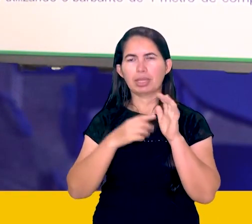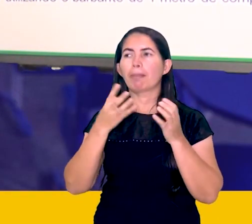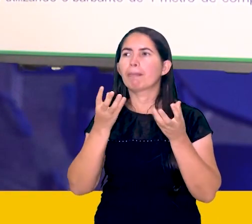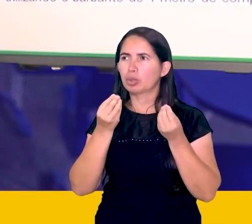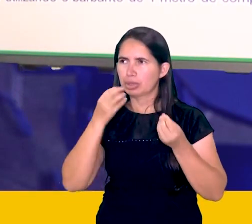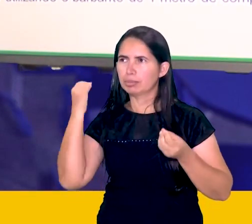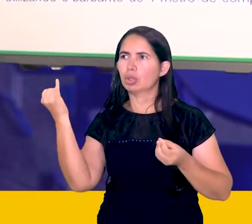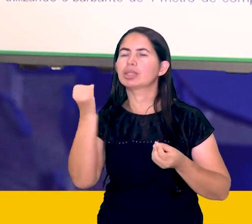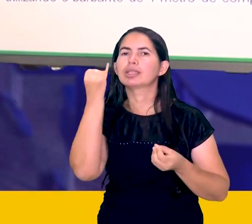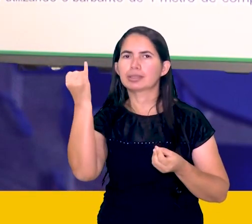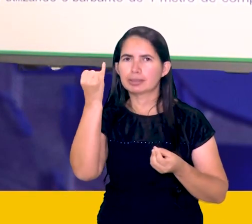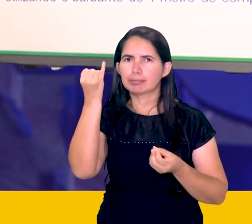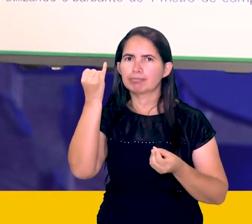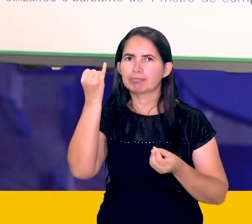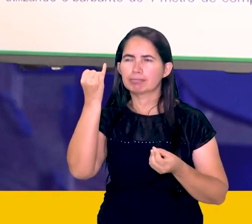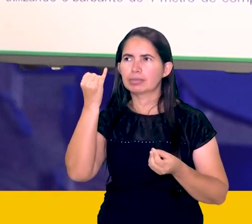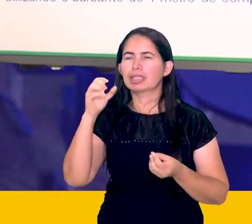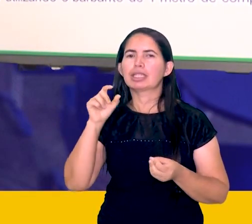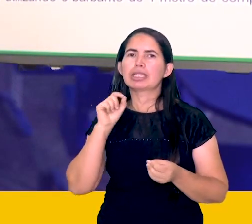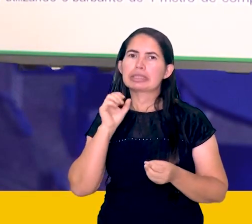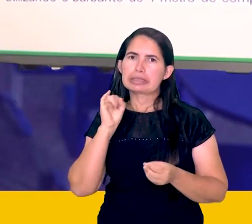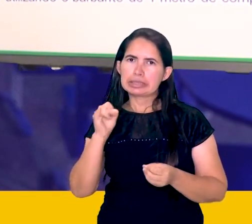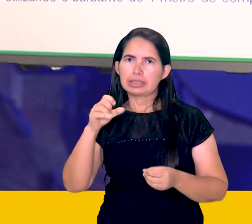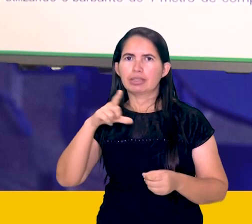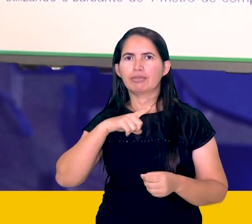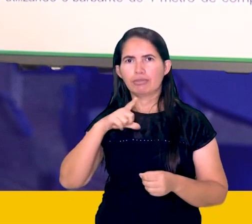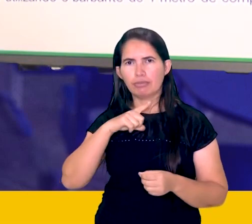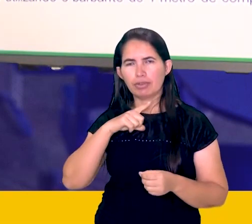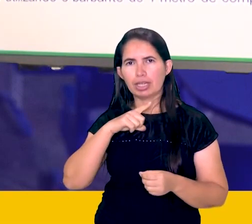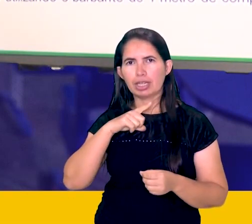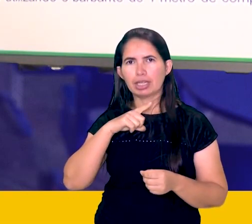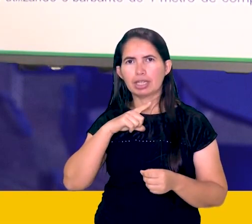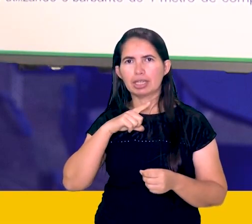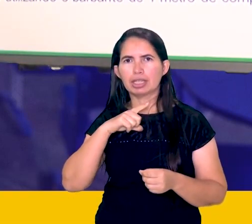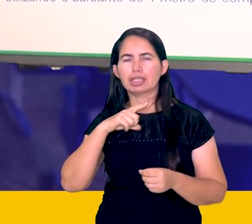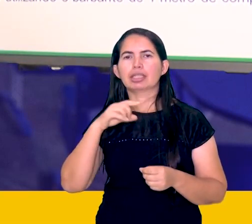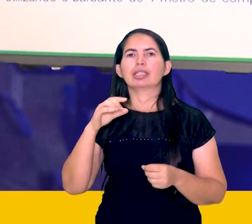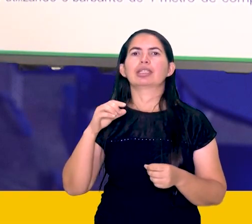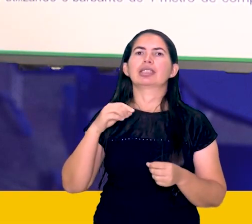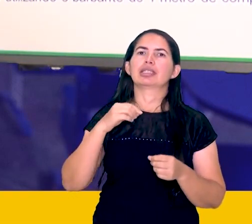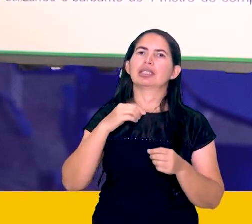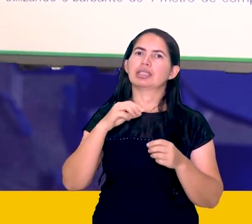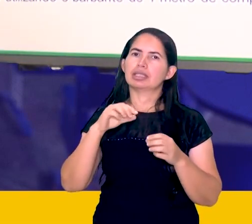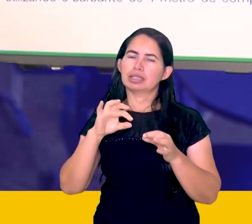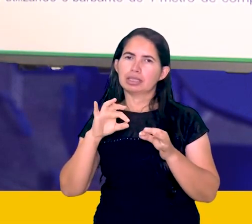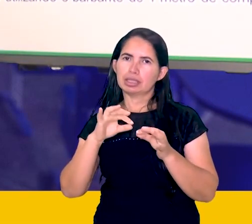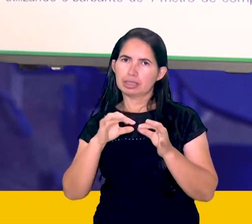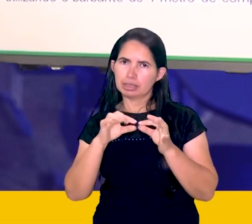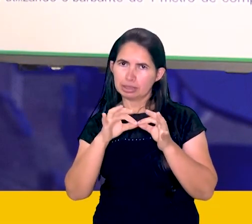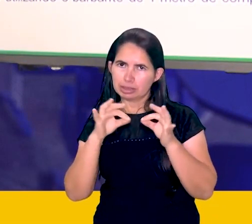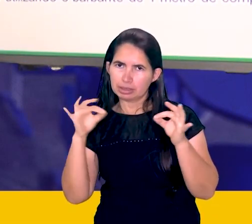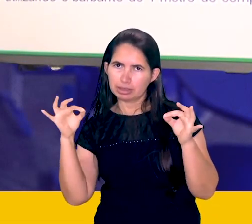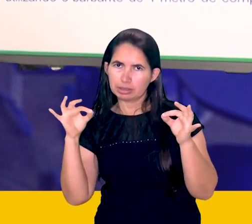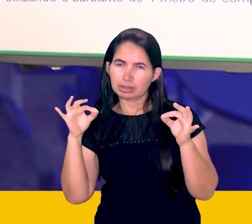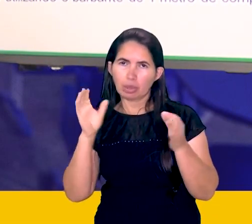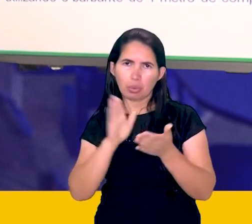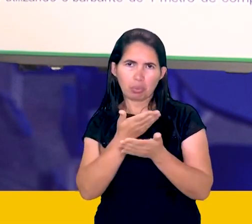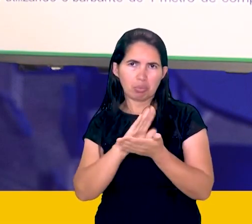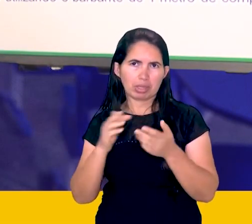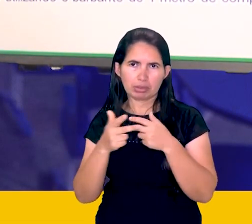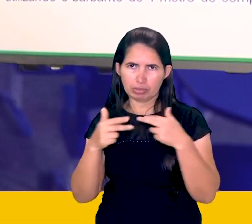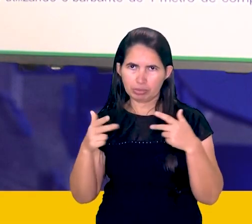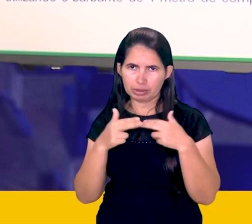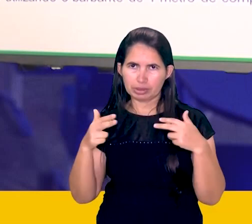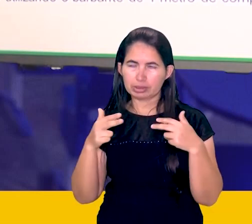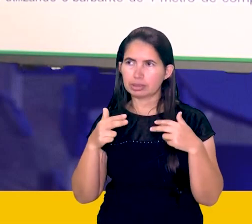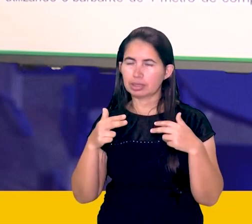é muito importante também, tá certo? Quem tiver barbante, existem linhas, existe alguma corda, existe alguma unidade de medida em sua casa